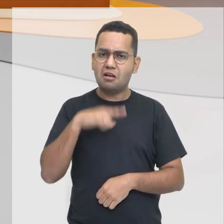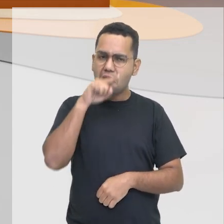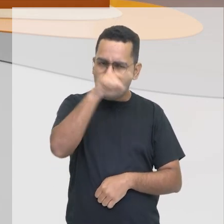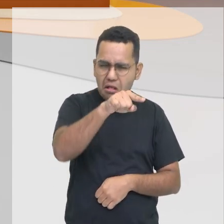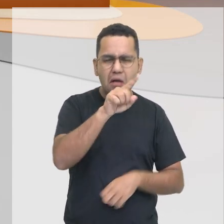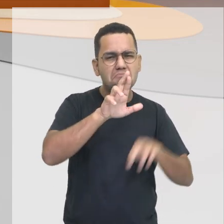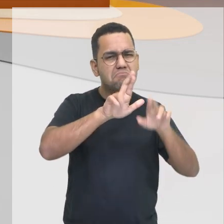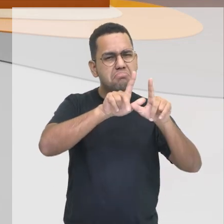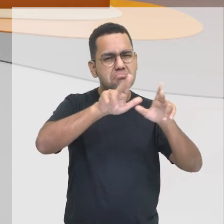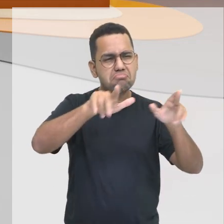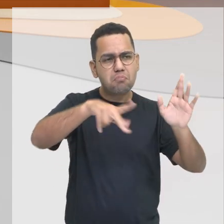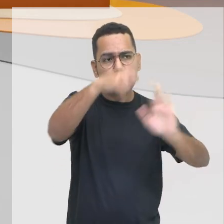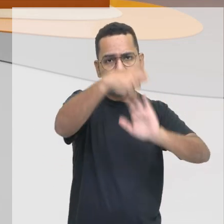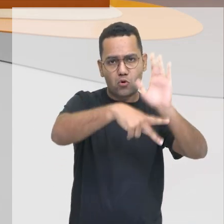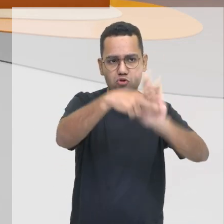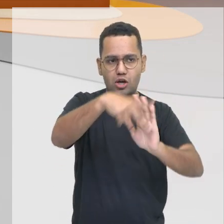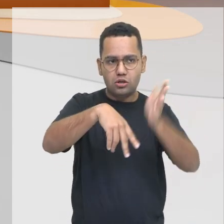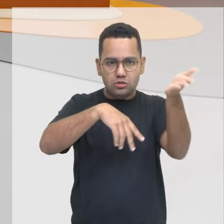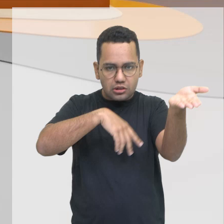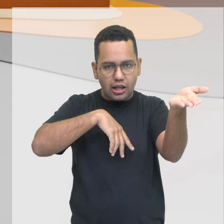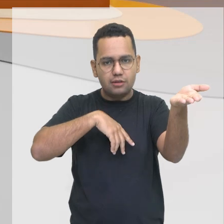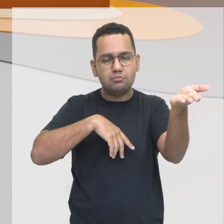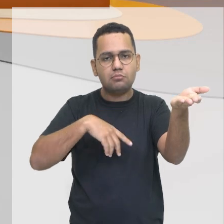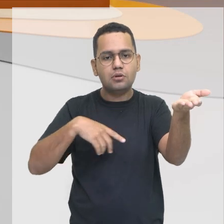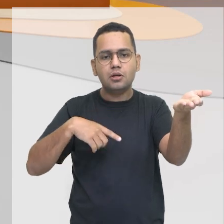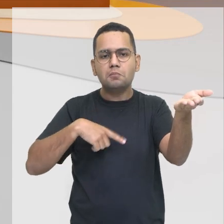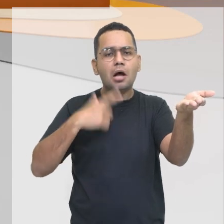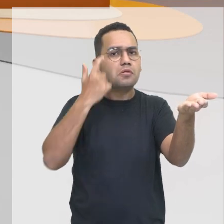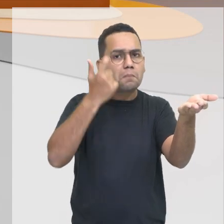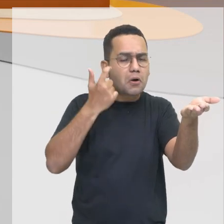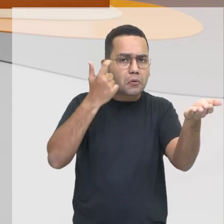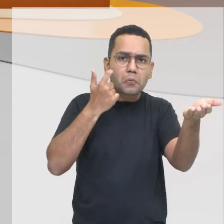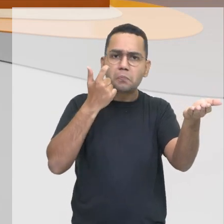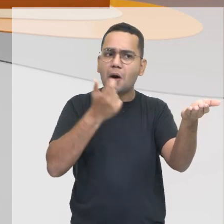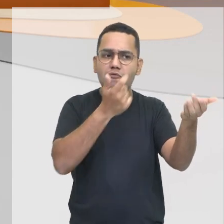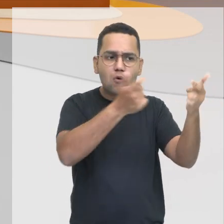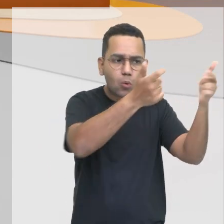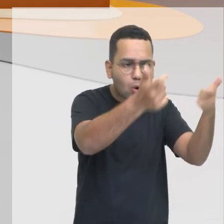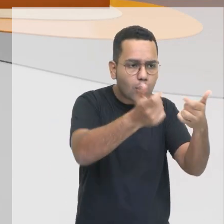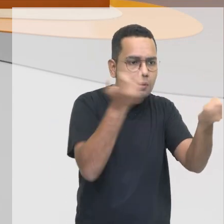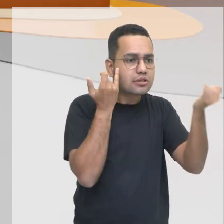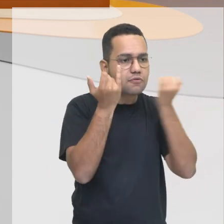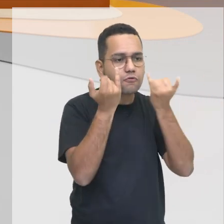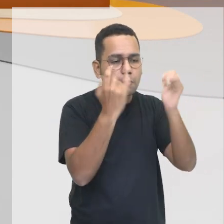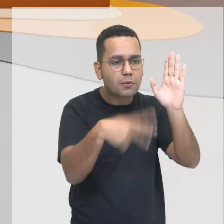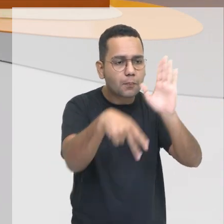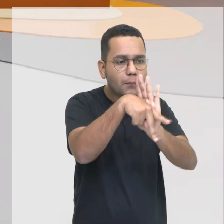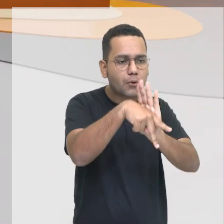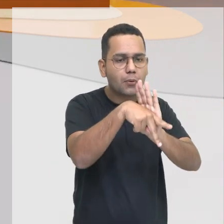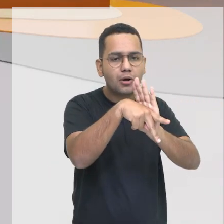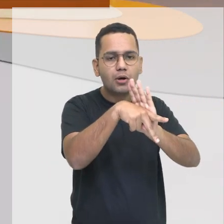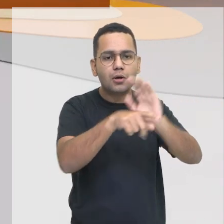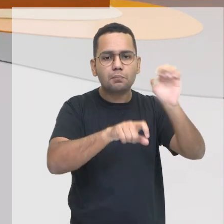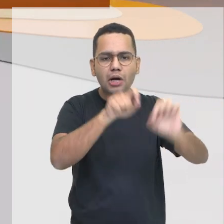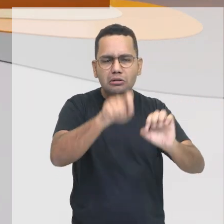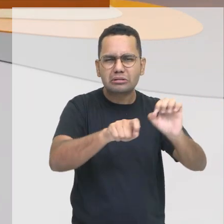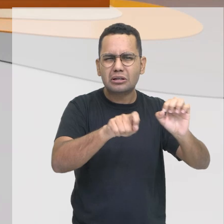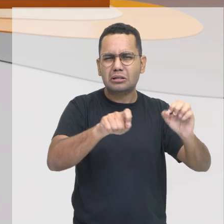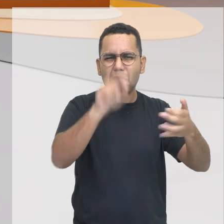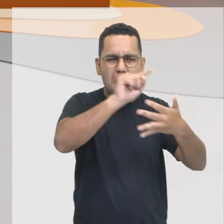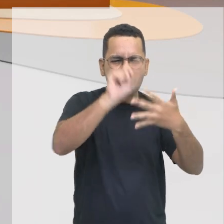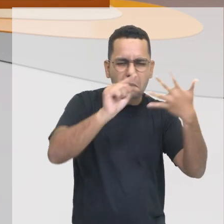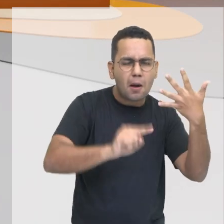região amazônica que não levavam em consideração a região, que vieram de fora para dentro, que muitos deles acabaram